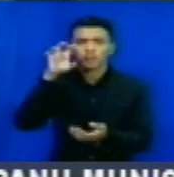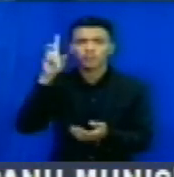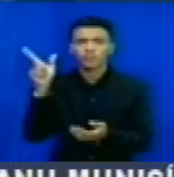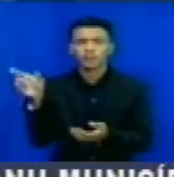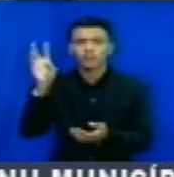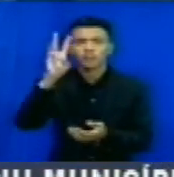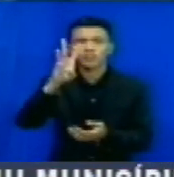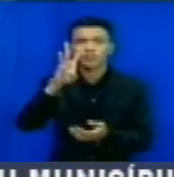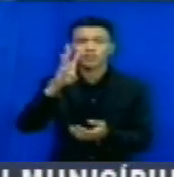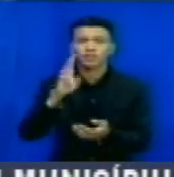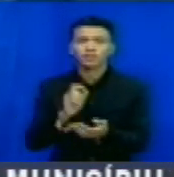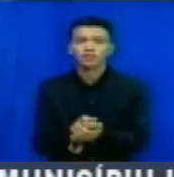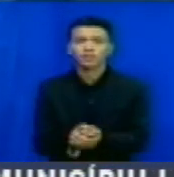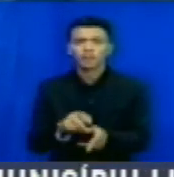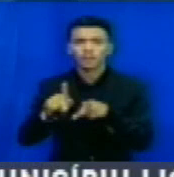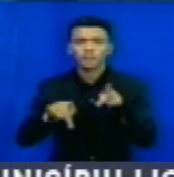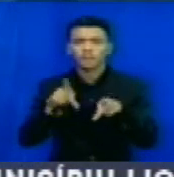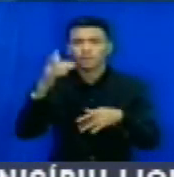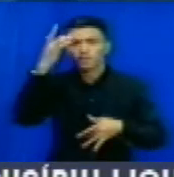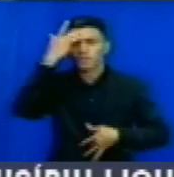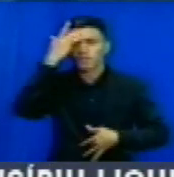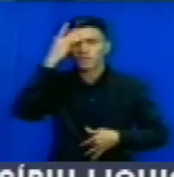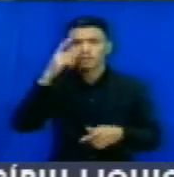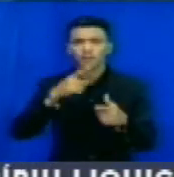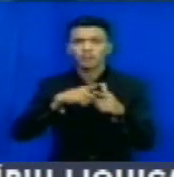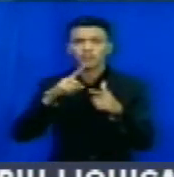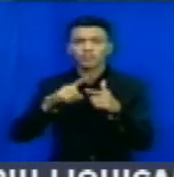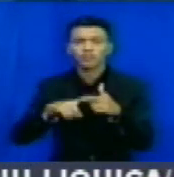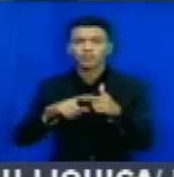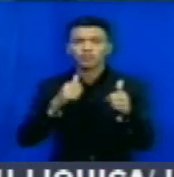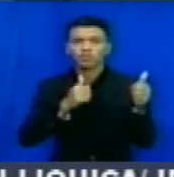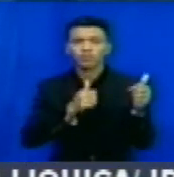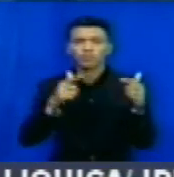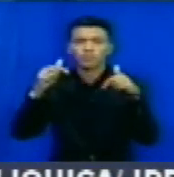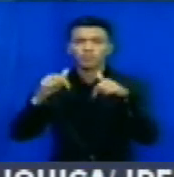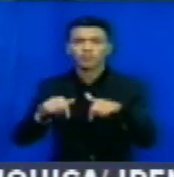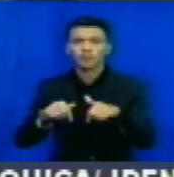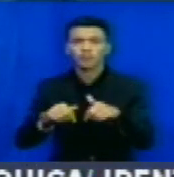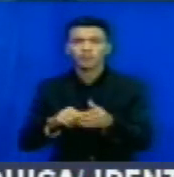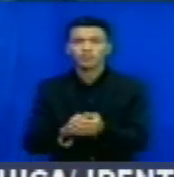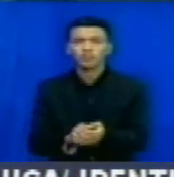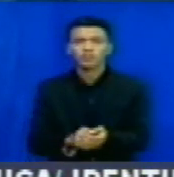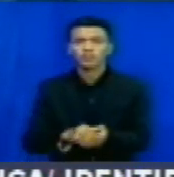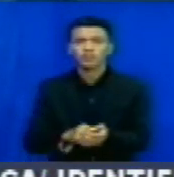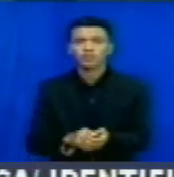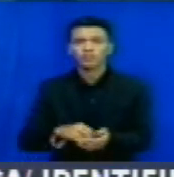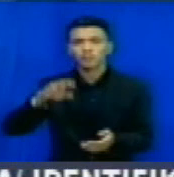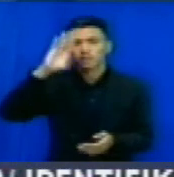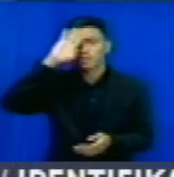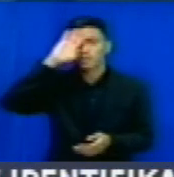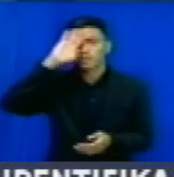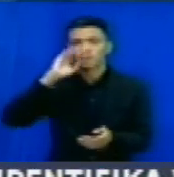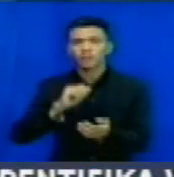1226. É manebe moras. Depois tu irmãe diare.